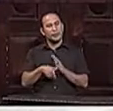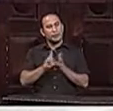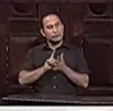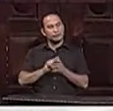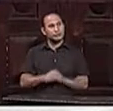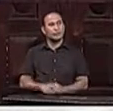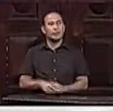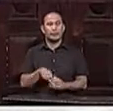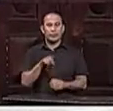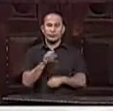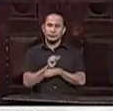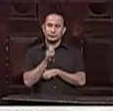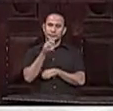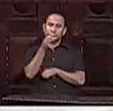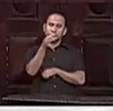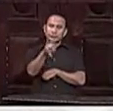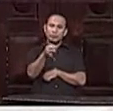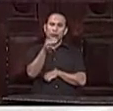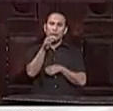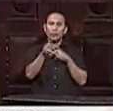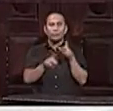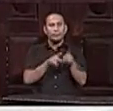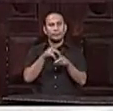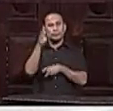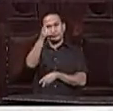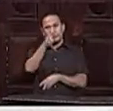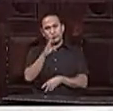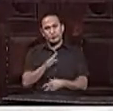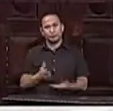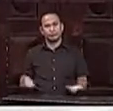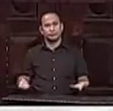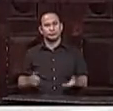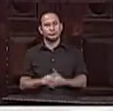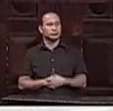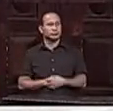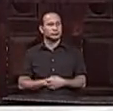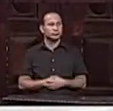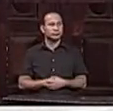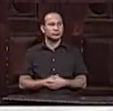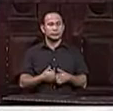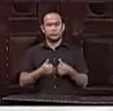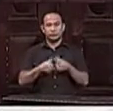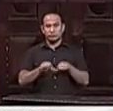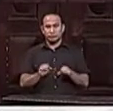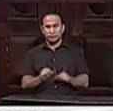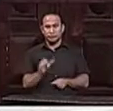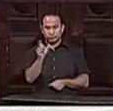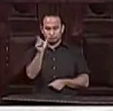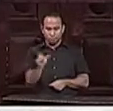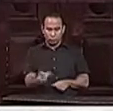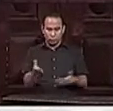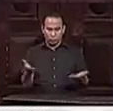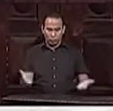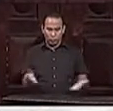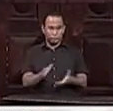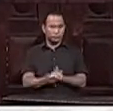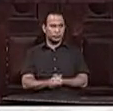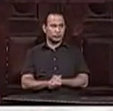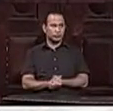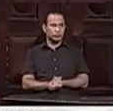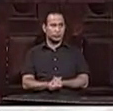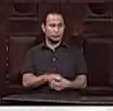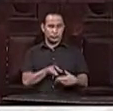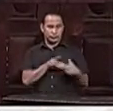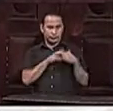a esperança do povo brasileiro. E ela está na posição que está hoje, o respeito